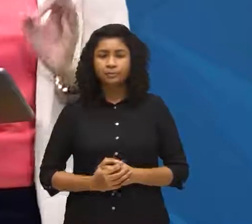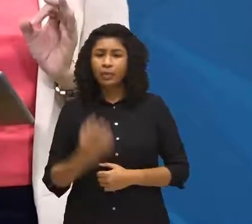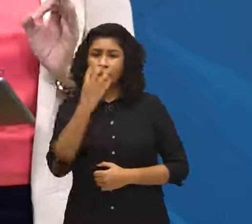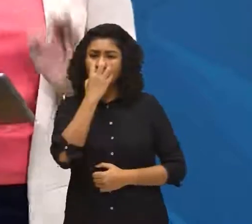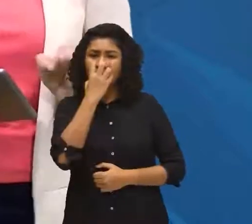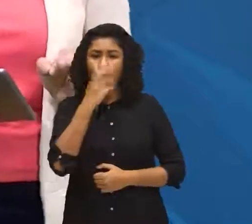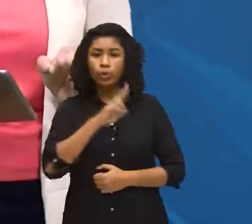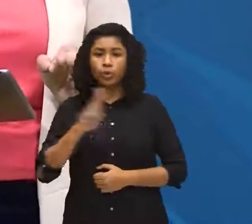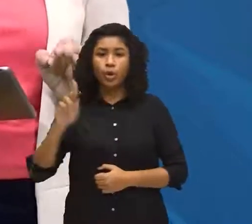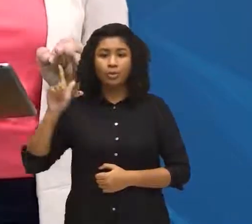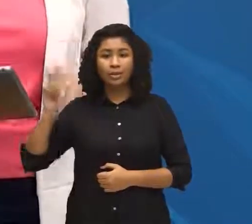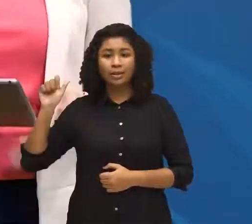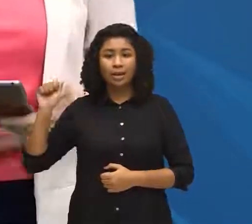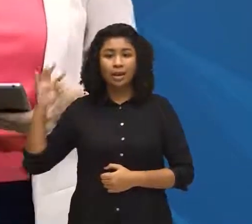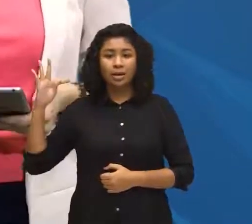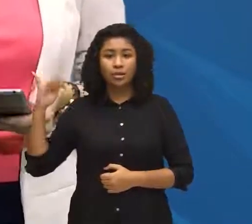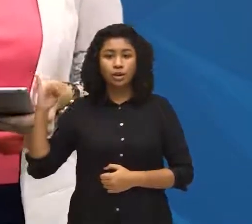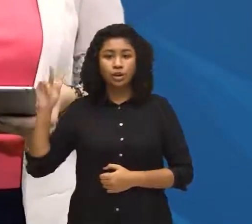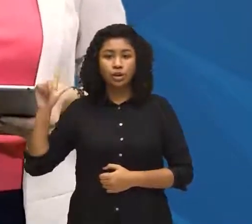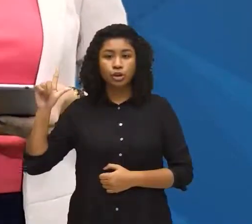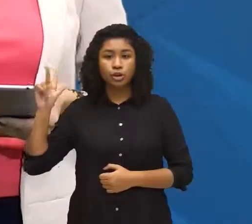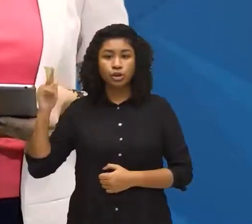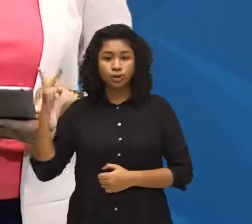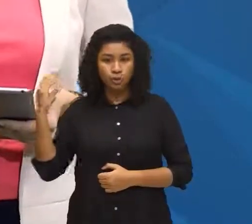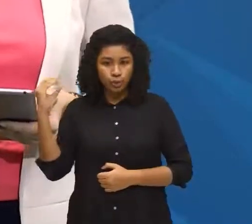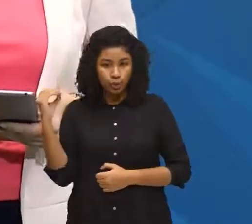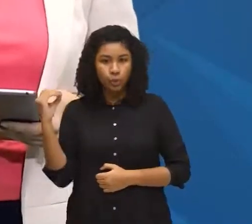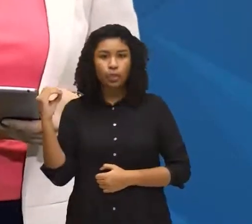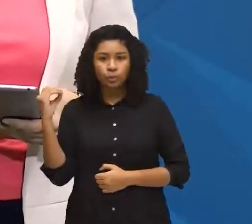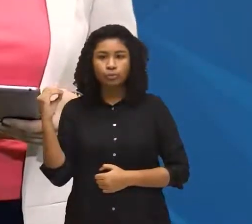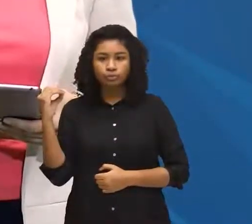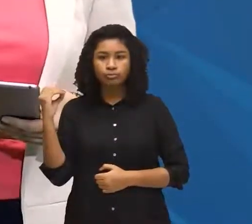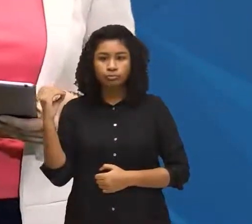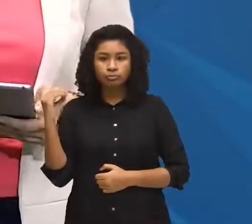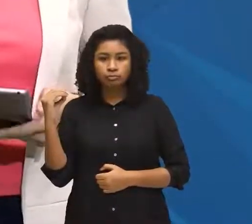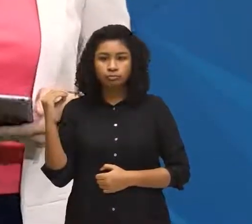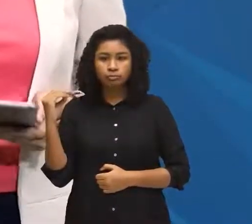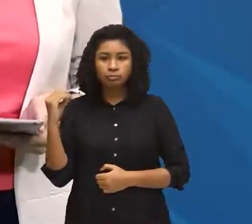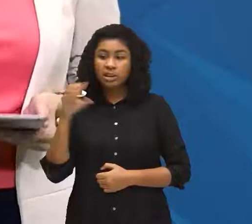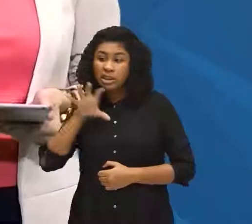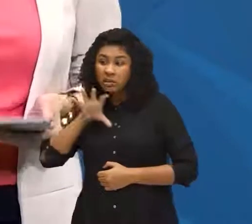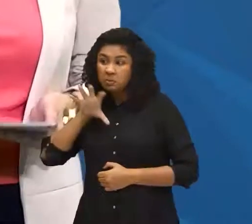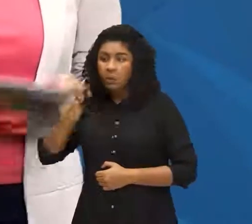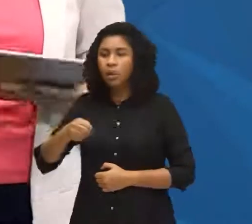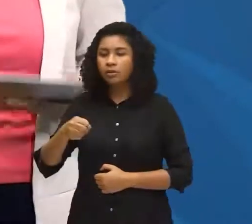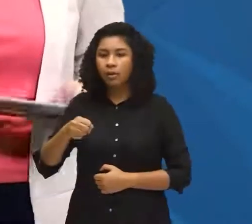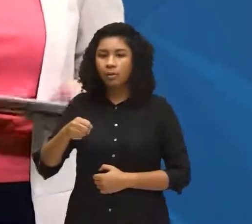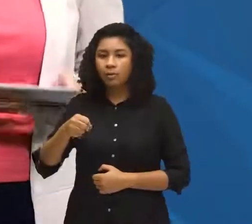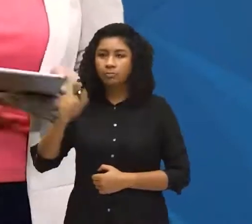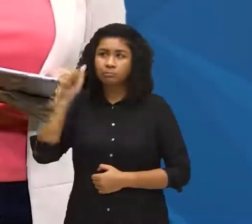Cachorro chamado Gatilho dispara contra a própria dona.